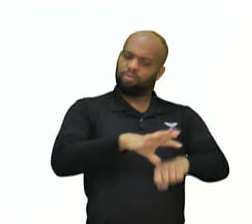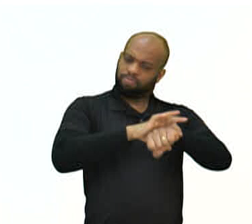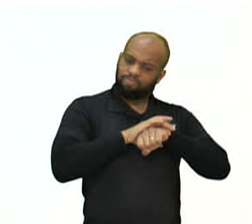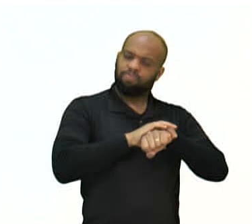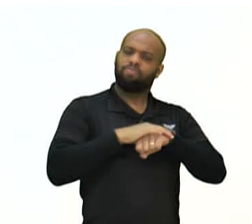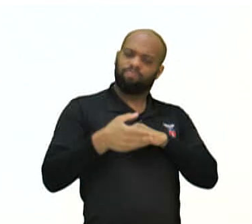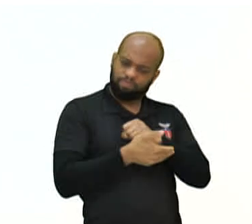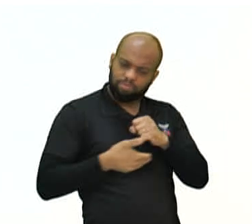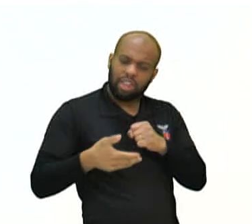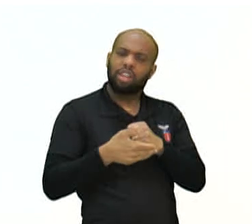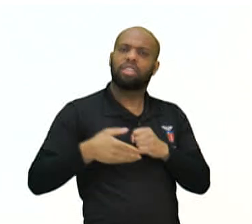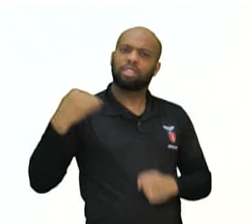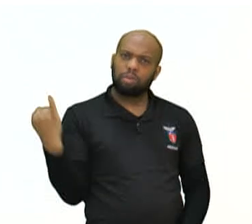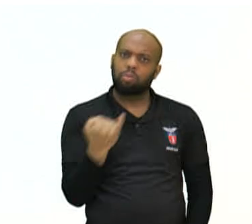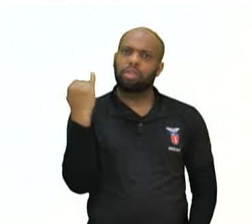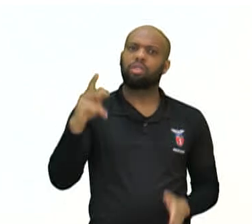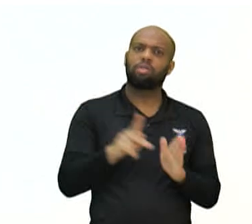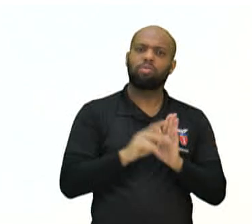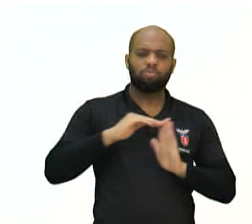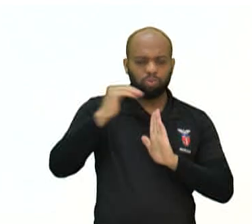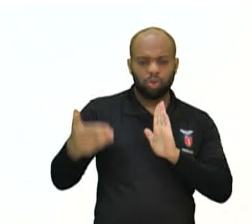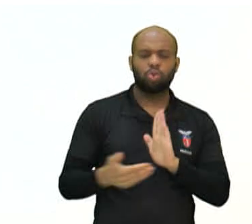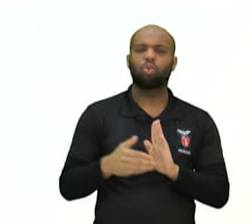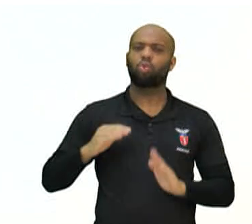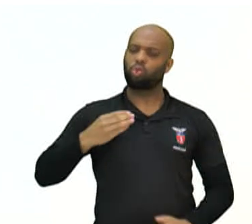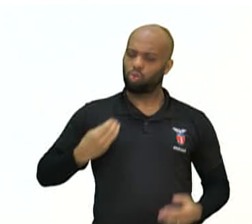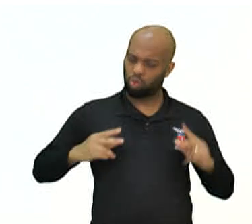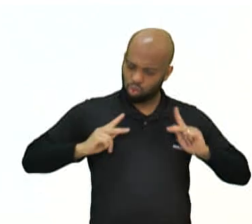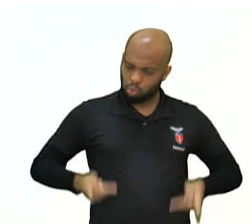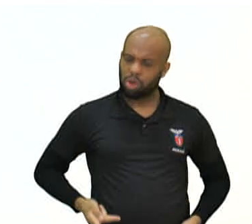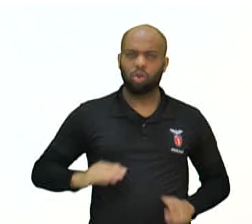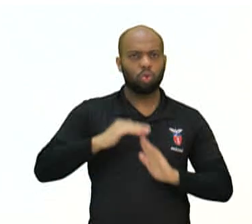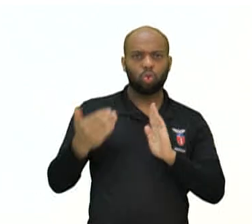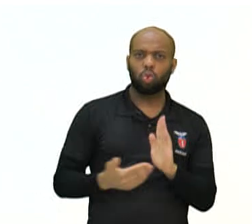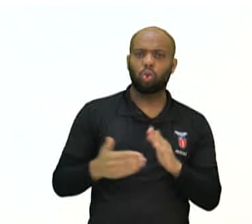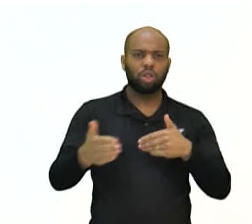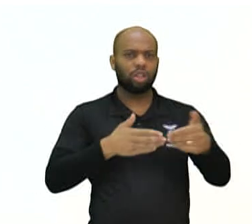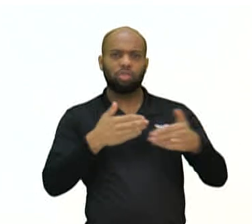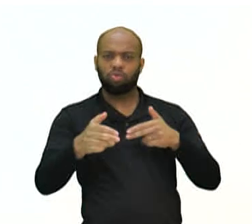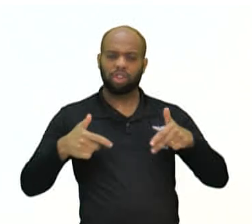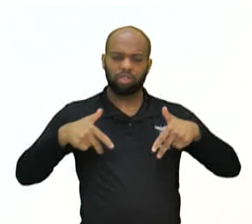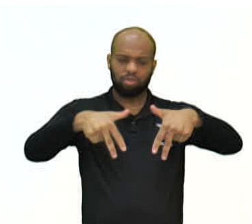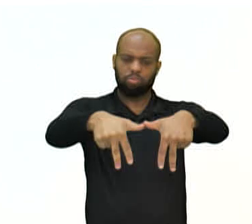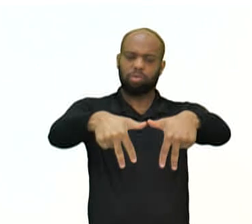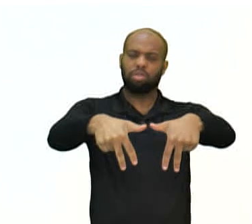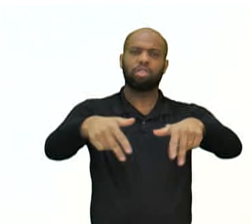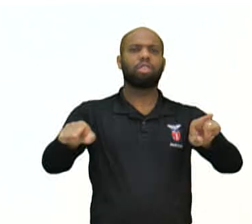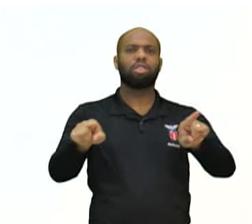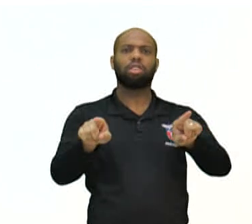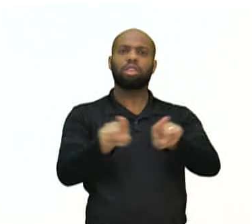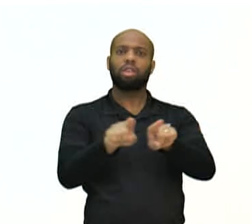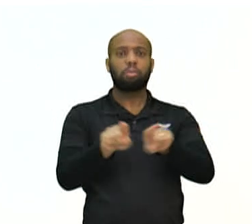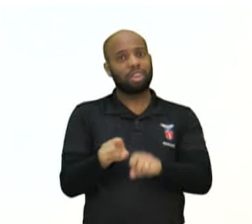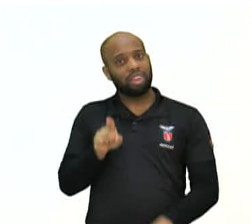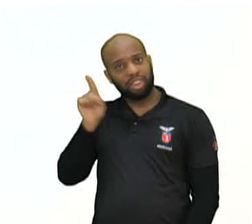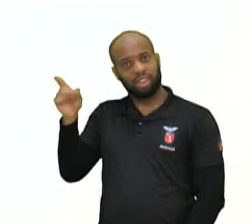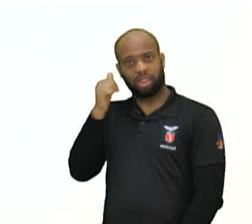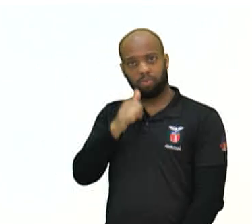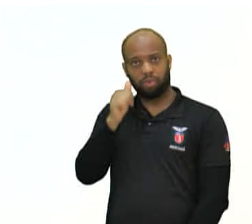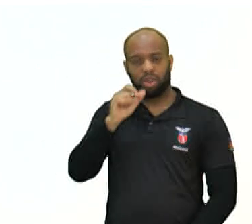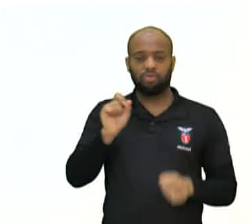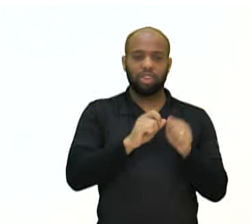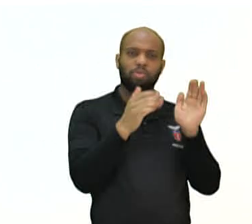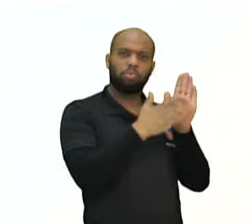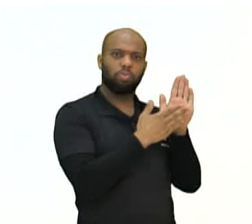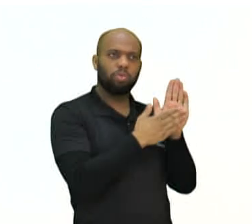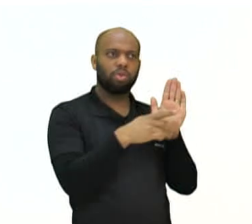do indivíduo extensivos a todos os seres humanos sem distinção de sexo ou estado civil. Berta Lutz fez a proposta